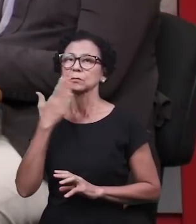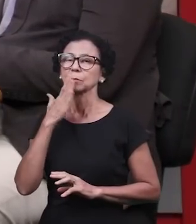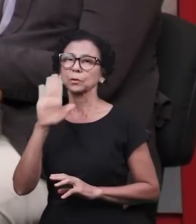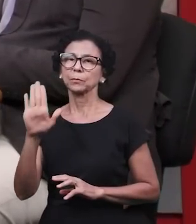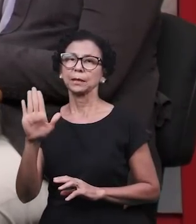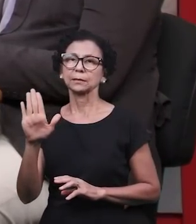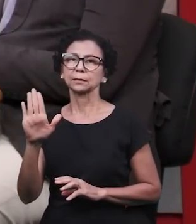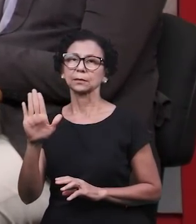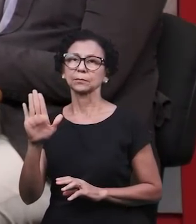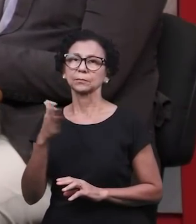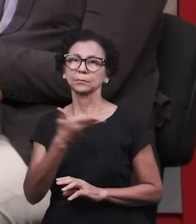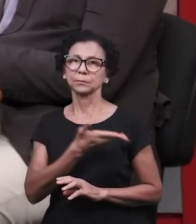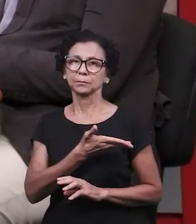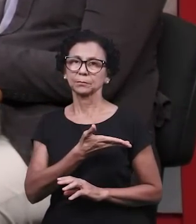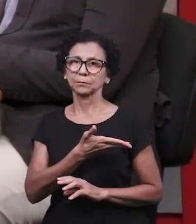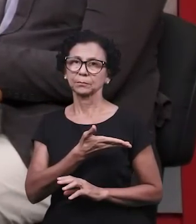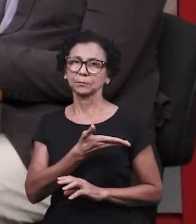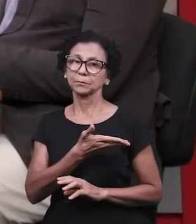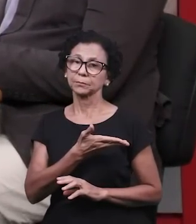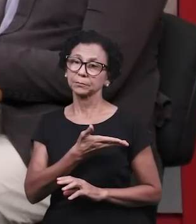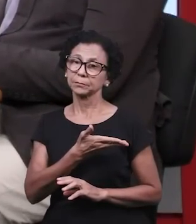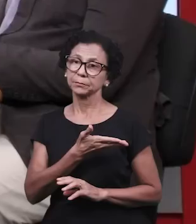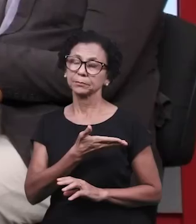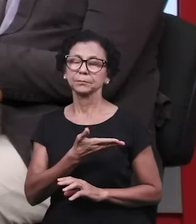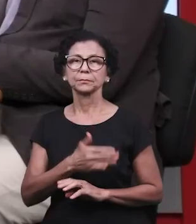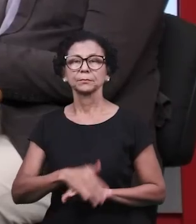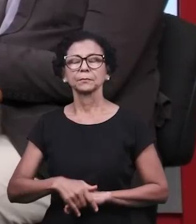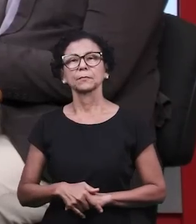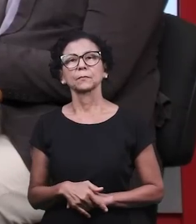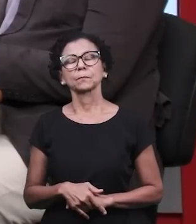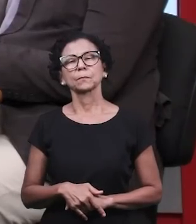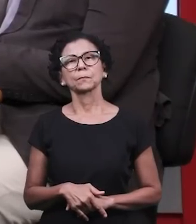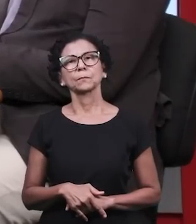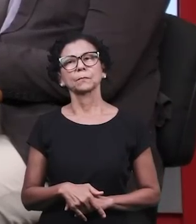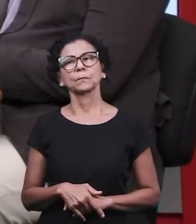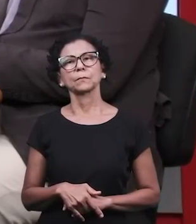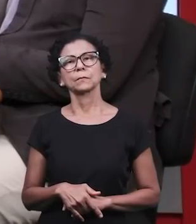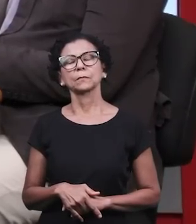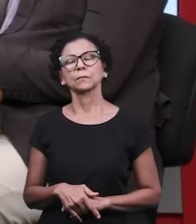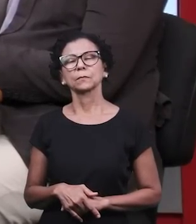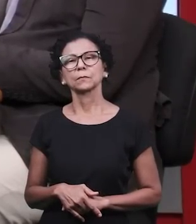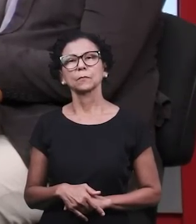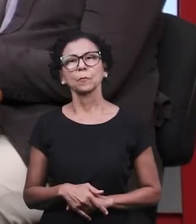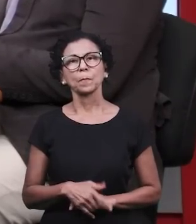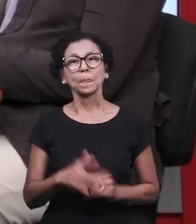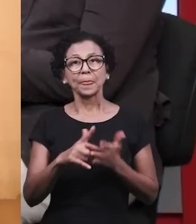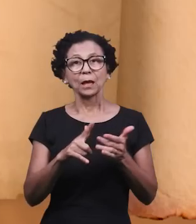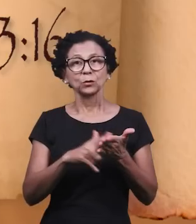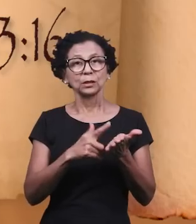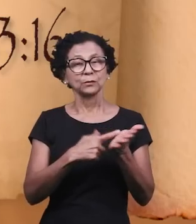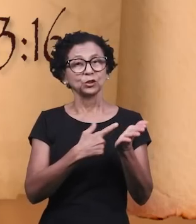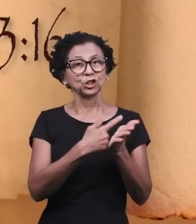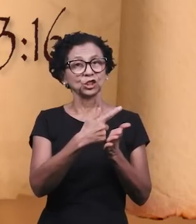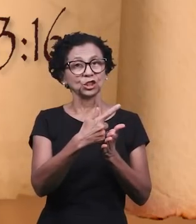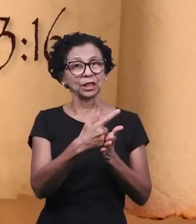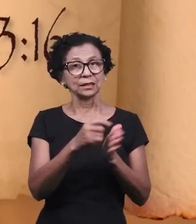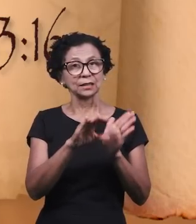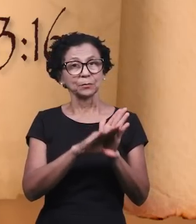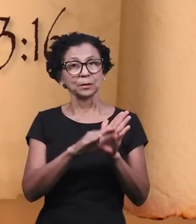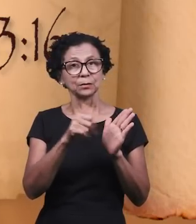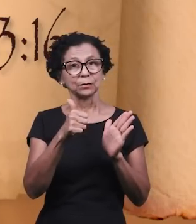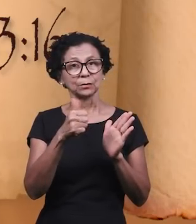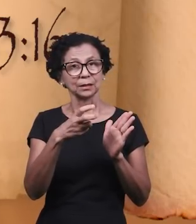é Isaac. Agora, também vale dizer que por que Abraão, por que Terá e Abraão, eles saem e